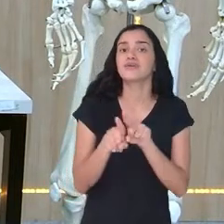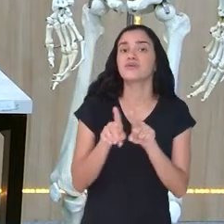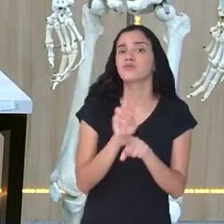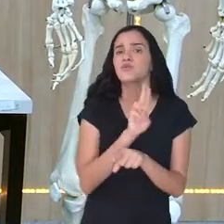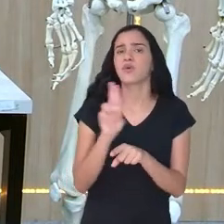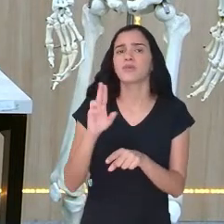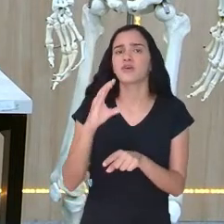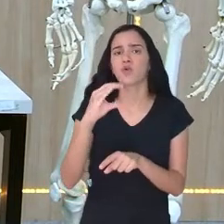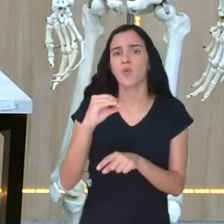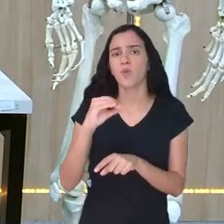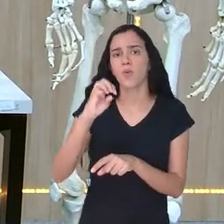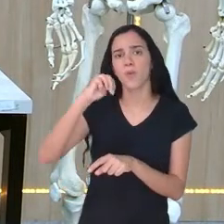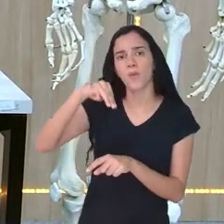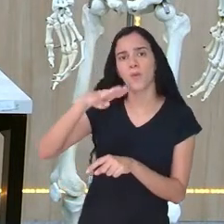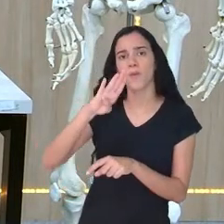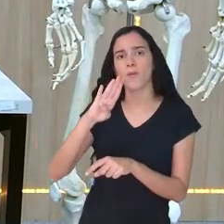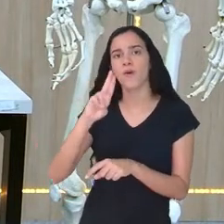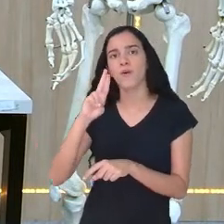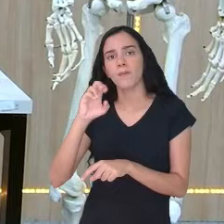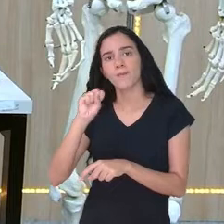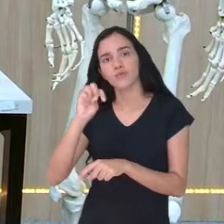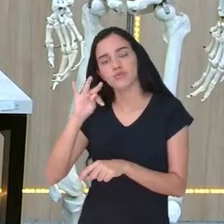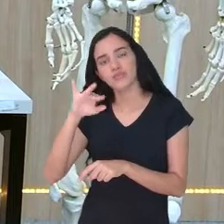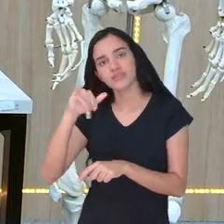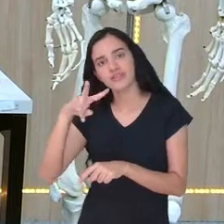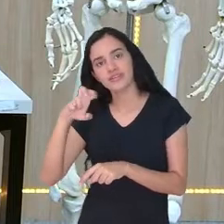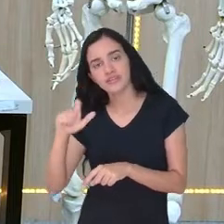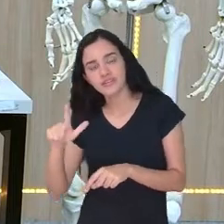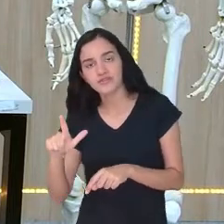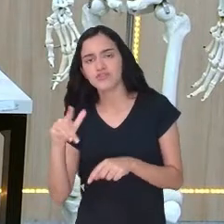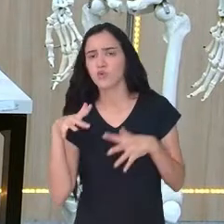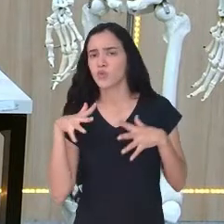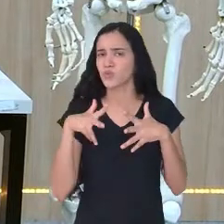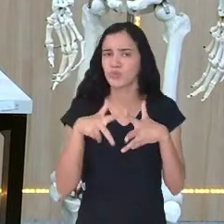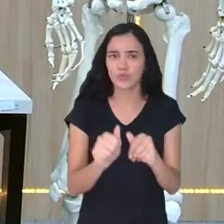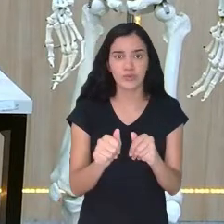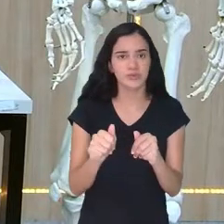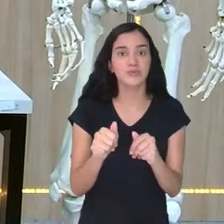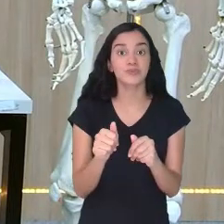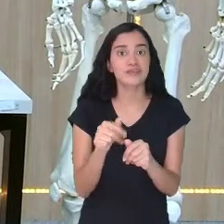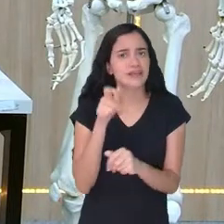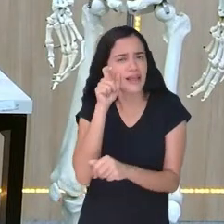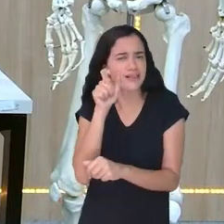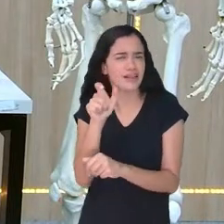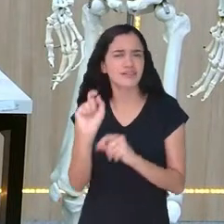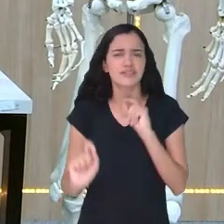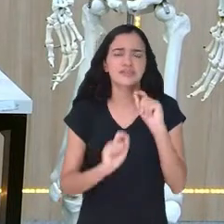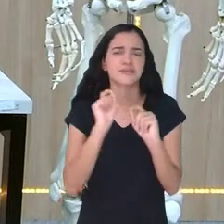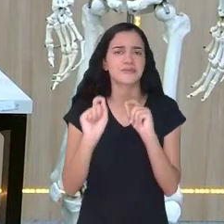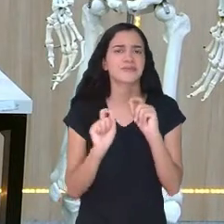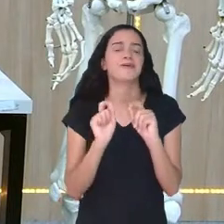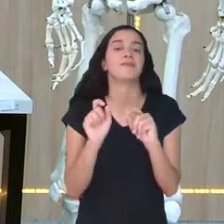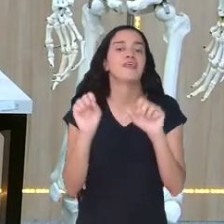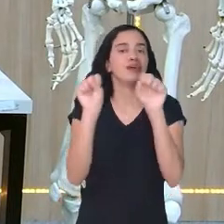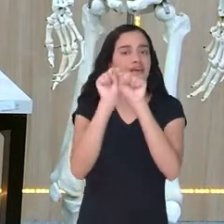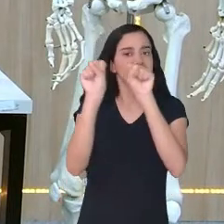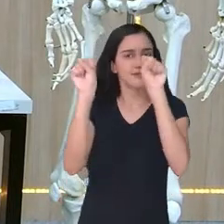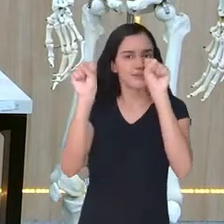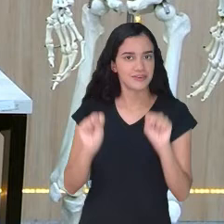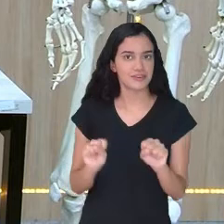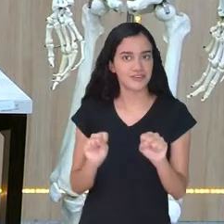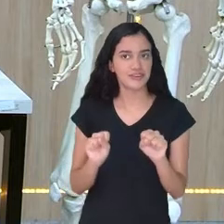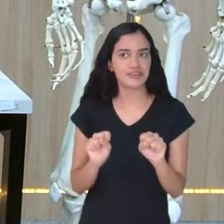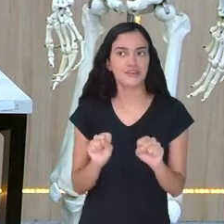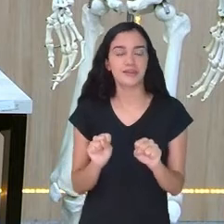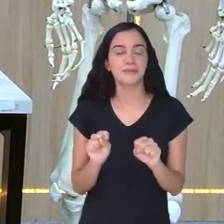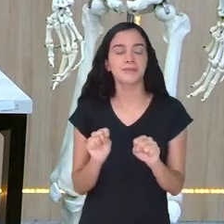e vai distribuir, através dos vasos sanguíneos, tudo isso. E é bem interessante que, à medida que esse sistema circulatório